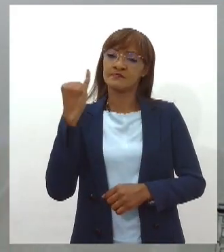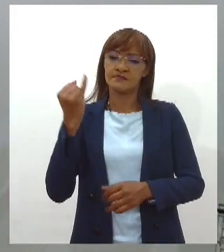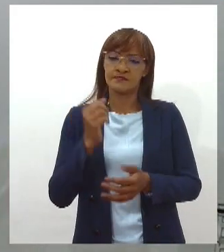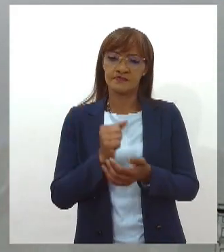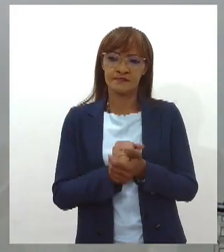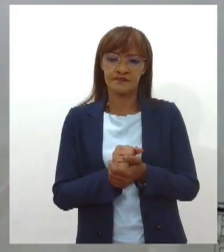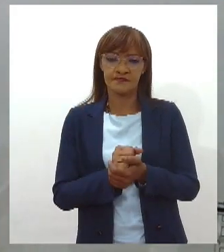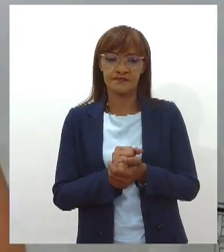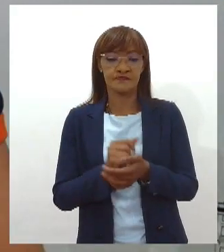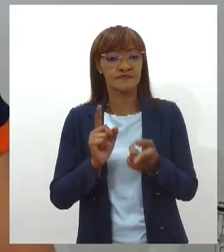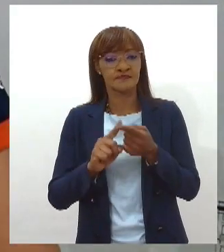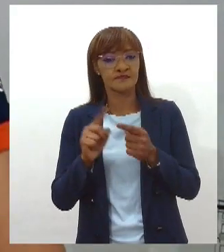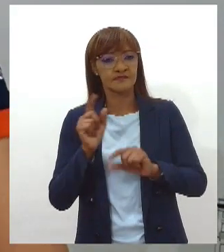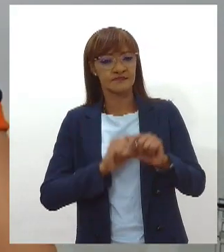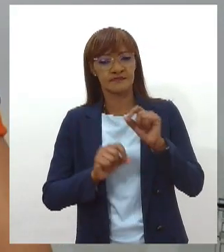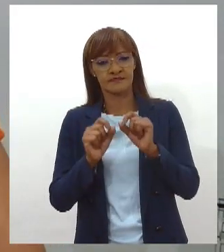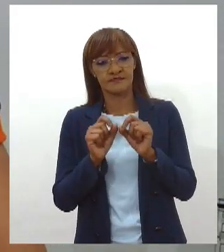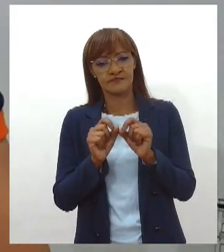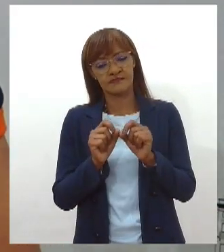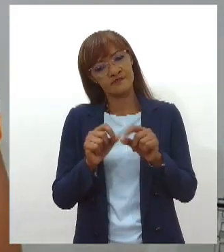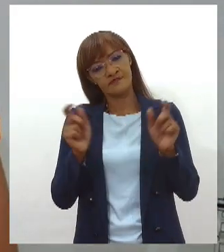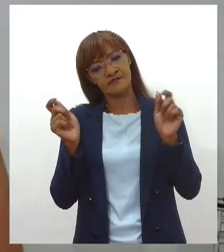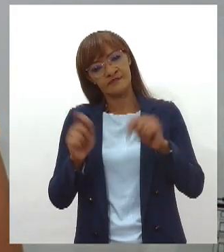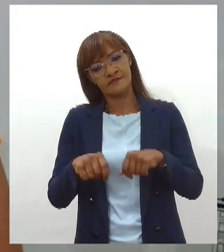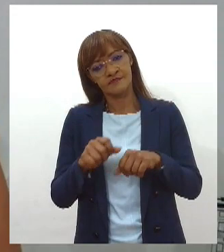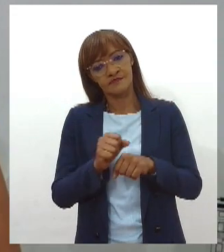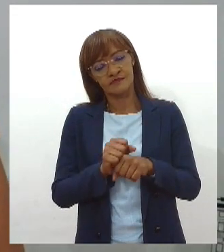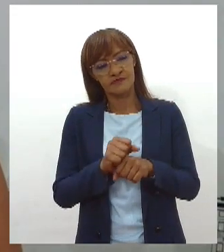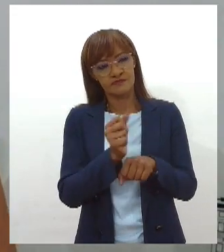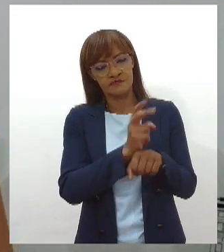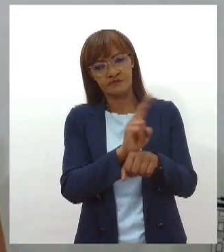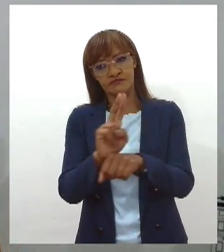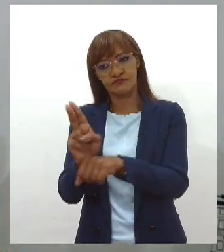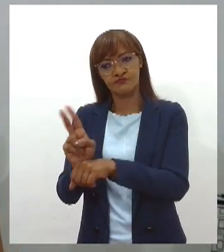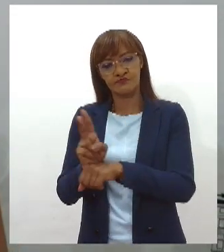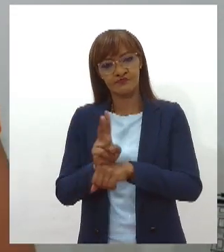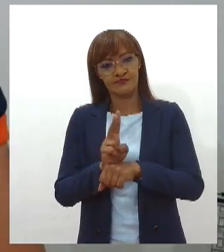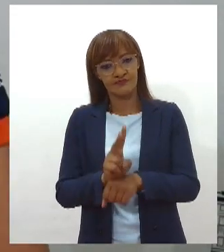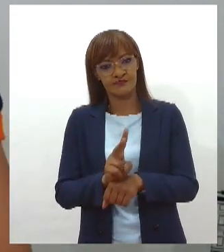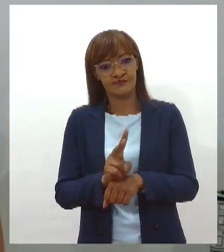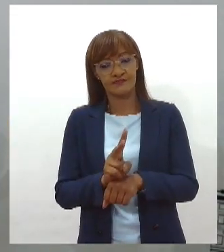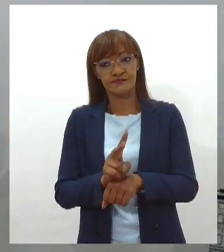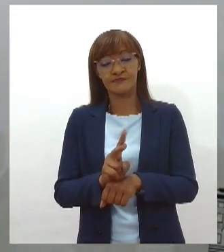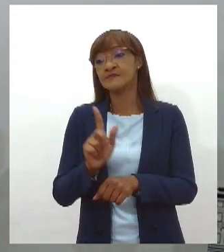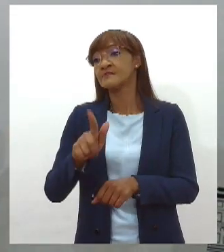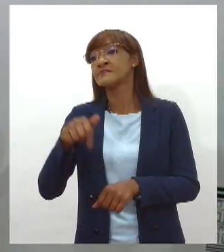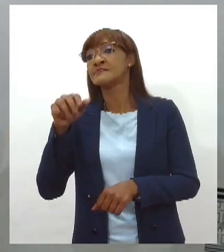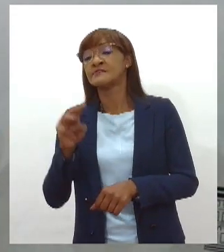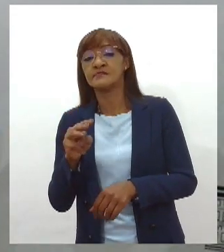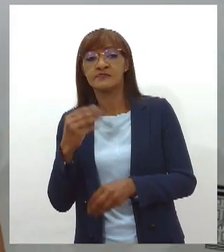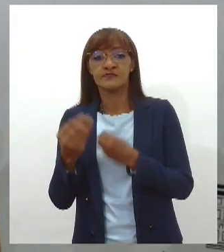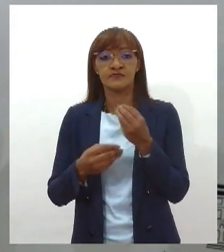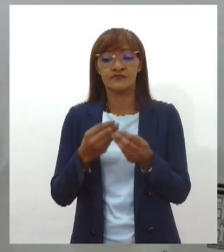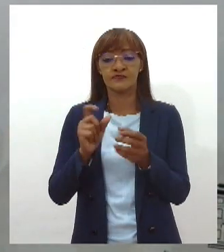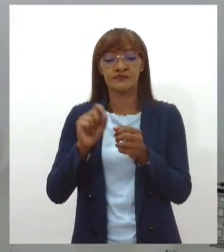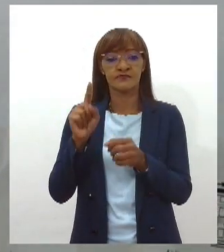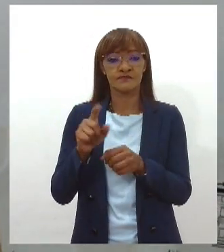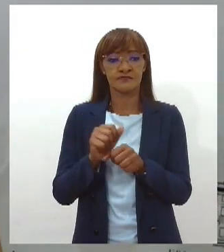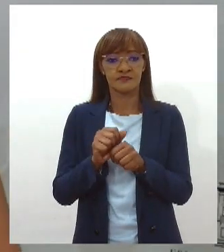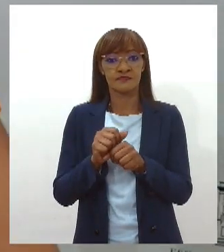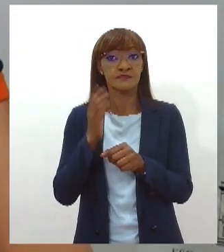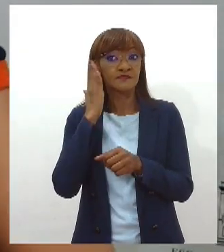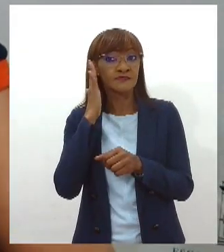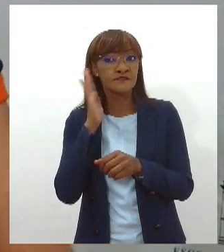quem faz, porque a gente está lá para fiscalizar, a gente está lá para escolher quem vai fazer, mas a gente também tem que estar por dentro de tudo aquilo, né, tem que estar vendo